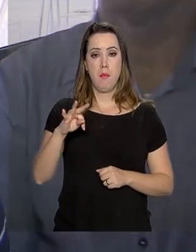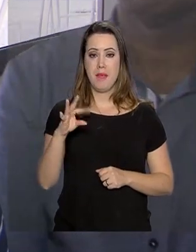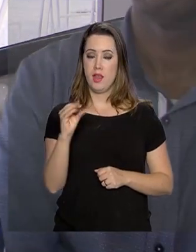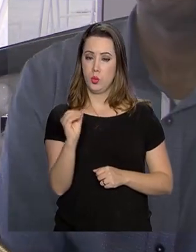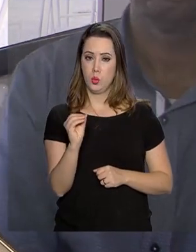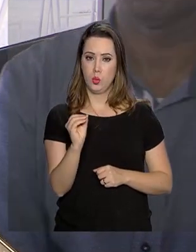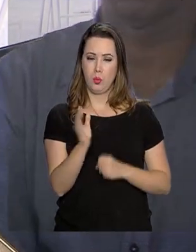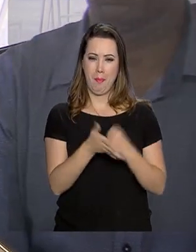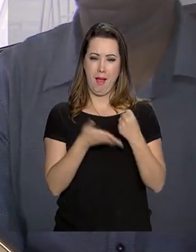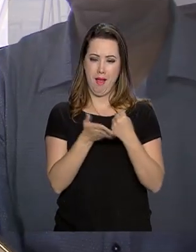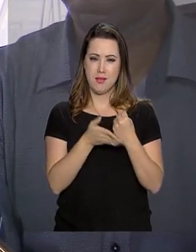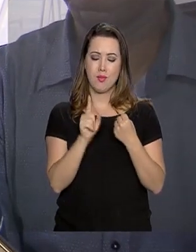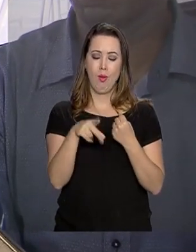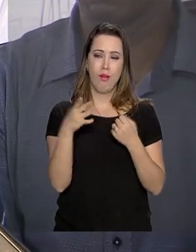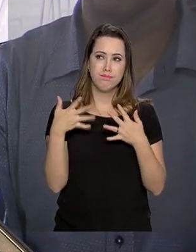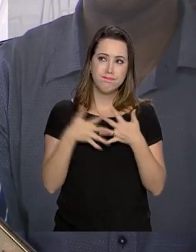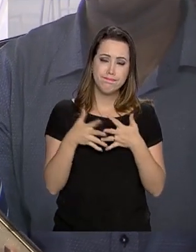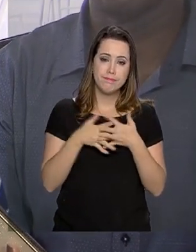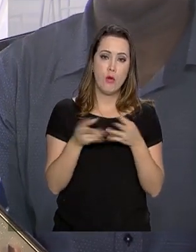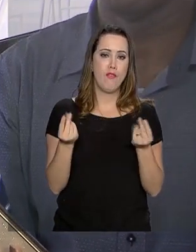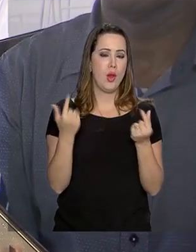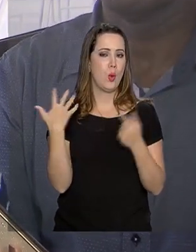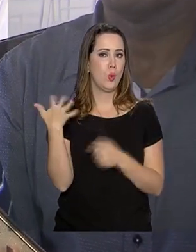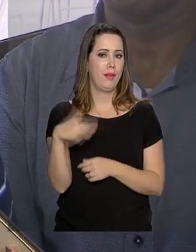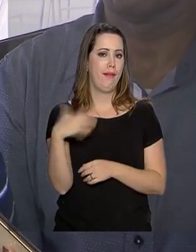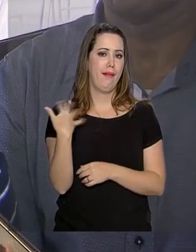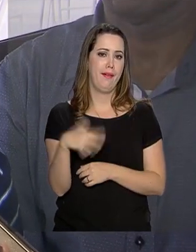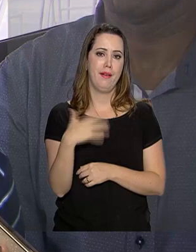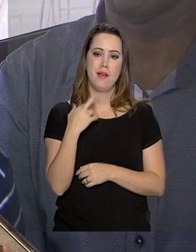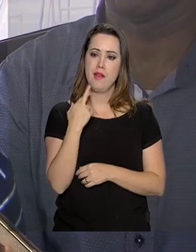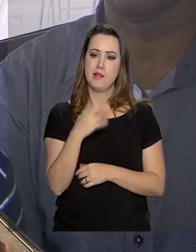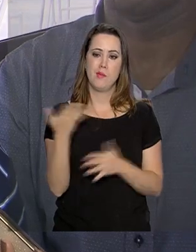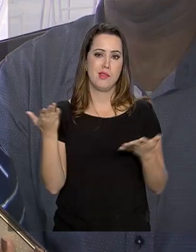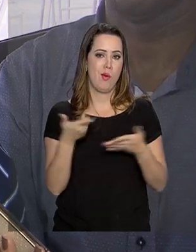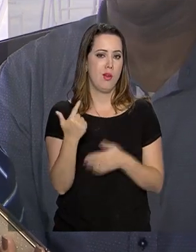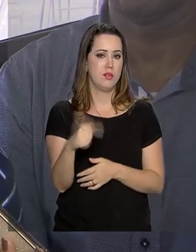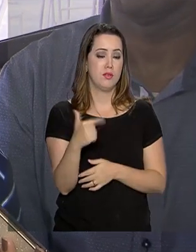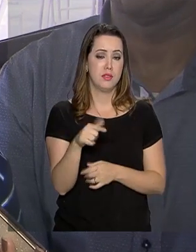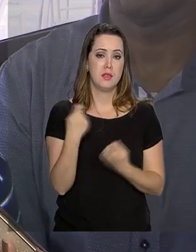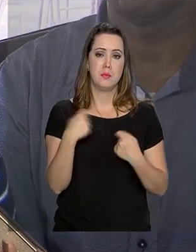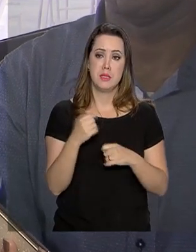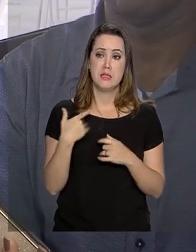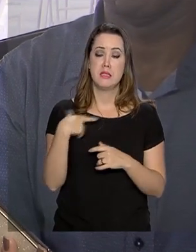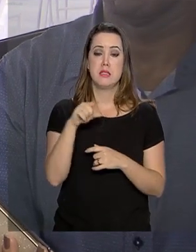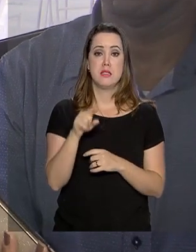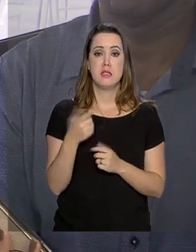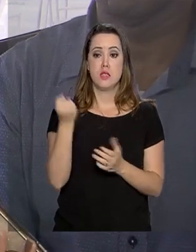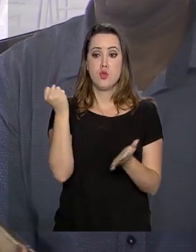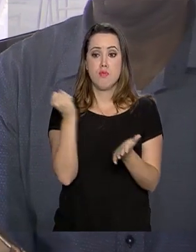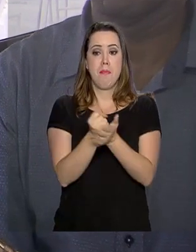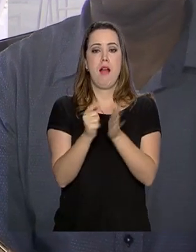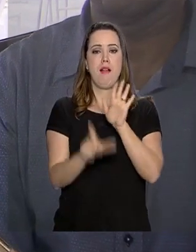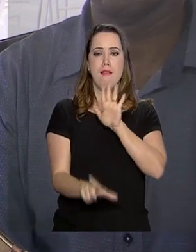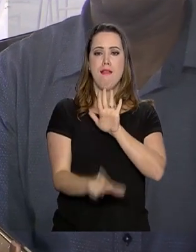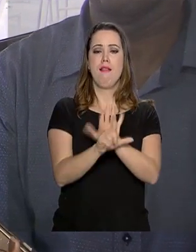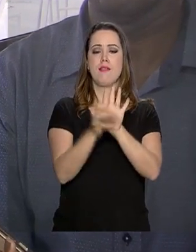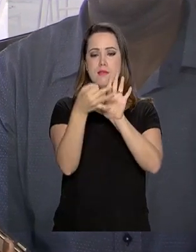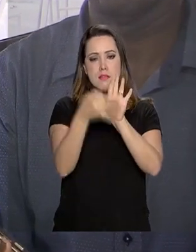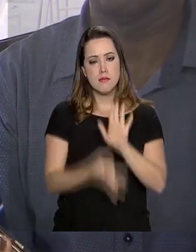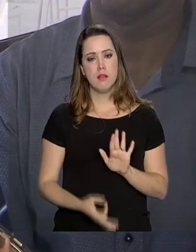bante altos cujo resultado não é imediato e precisa de um marco regulatório bem